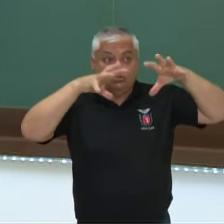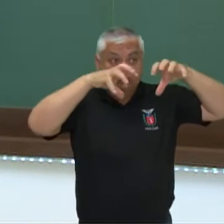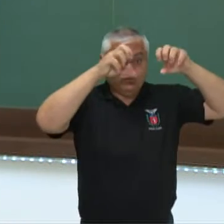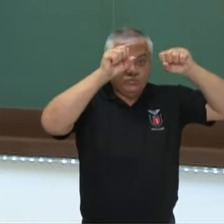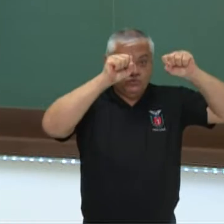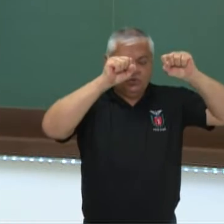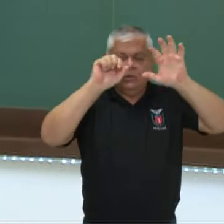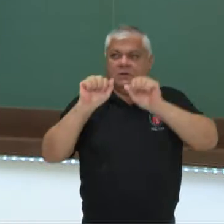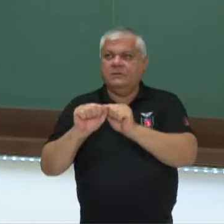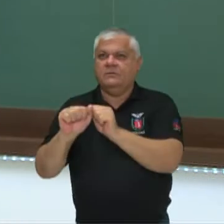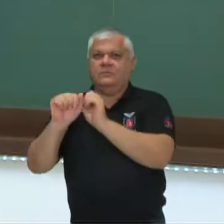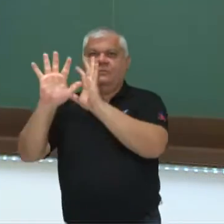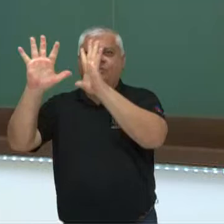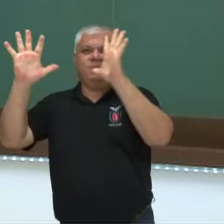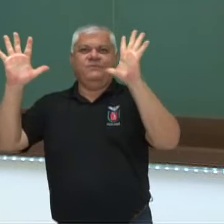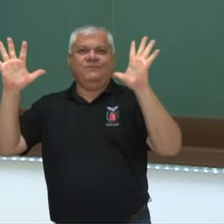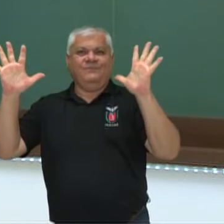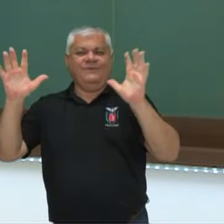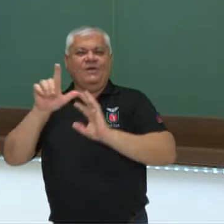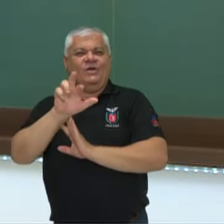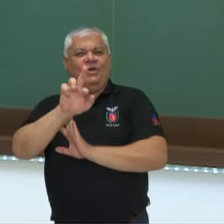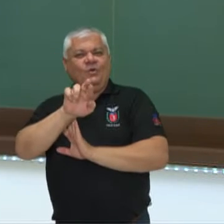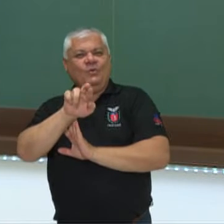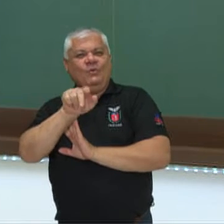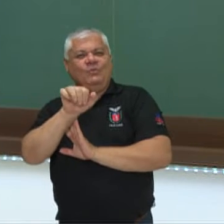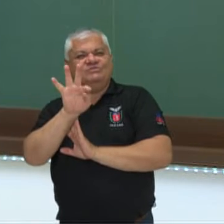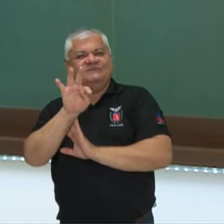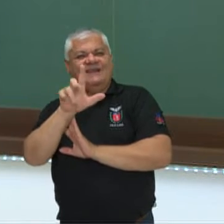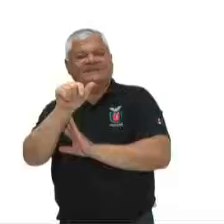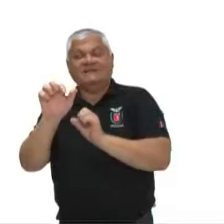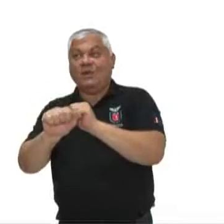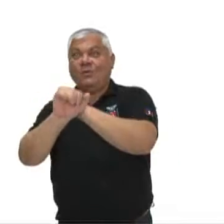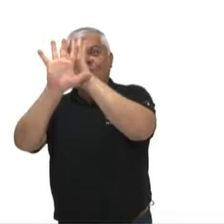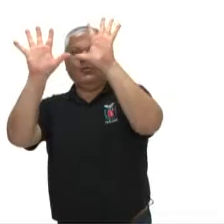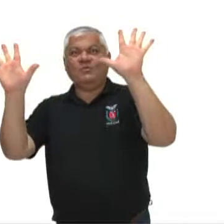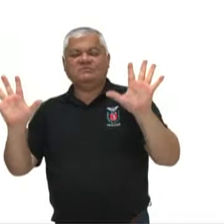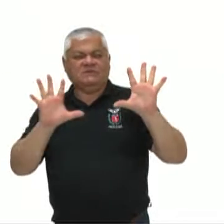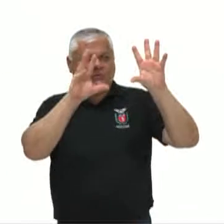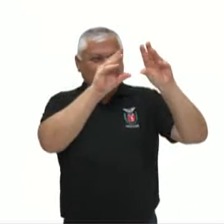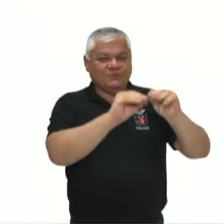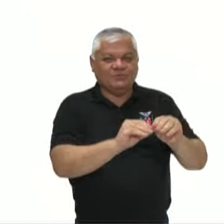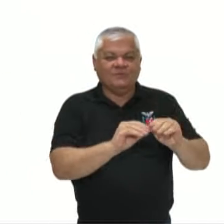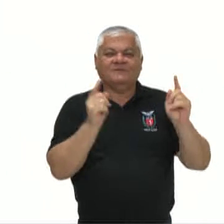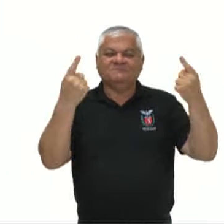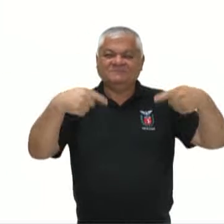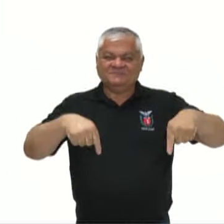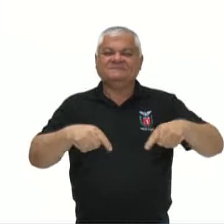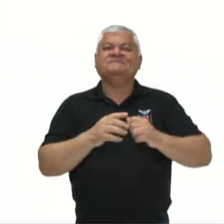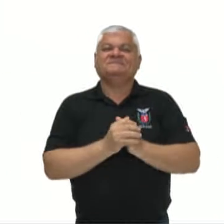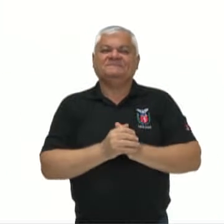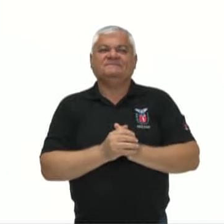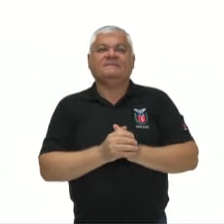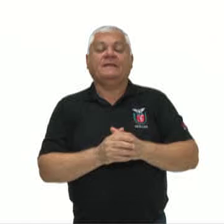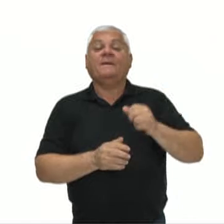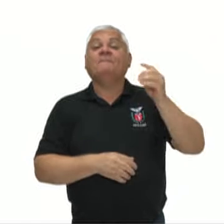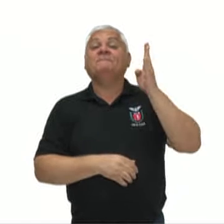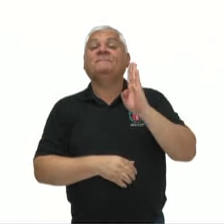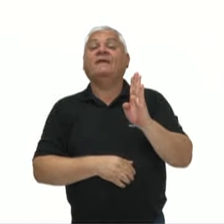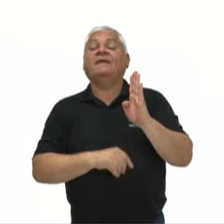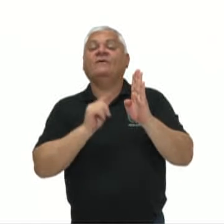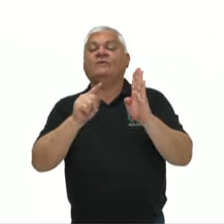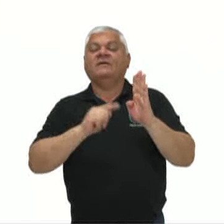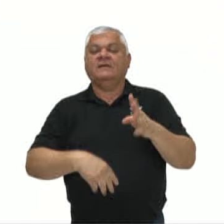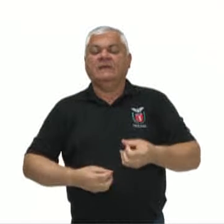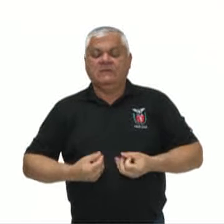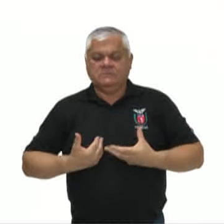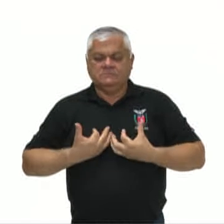escuridão e da luz, né? Da rutilância. E na letra B, percebe-se que outra figura de linguagem nos versos, sobe-me à boca